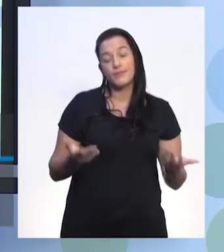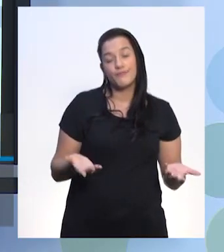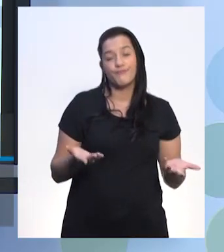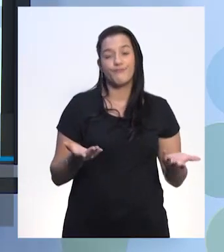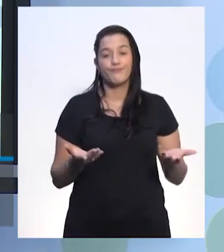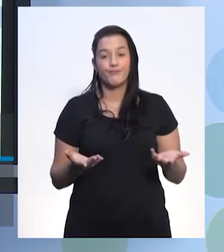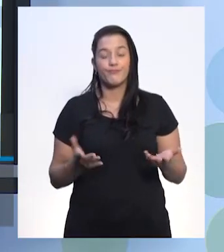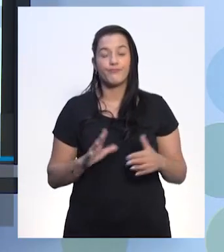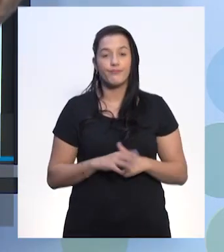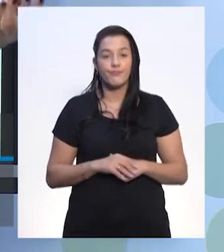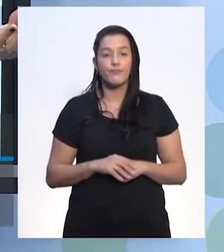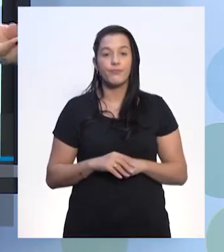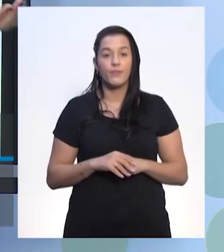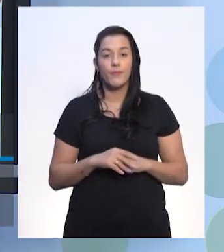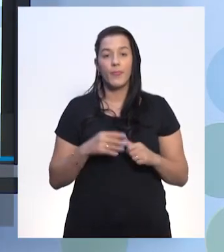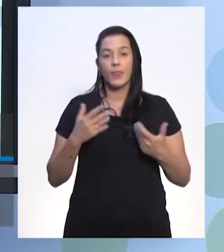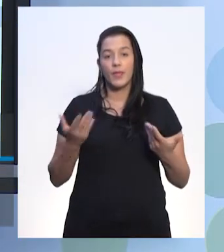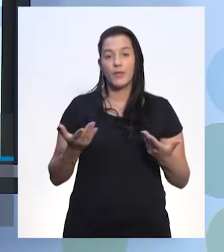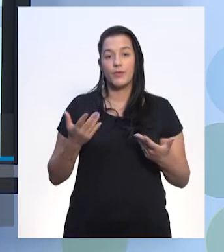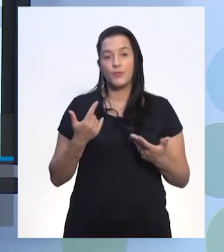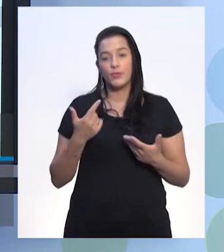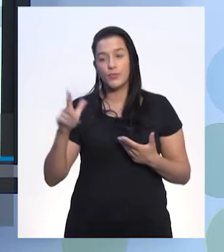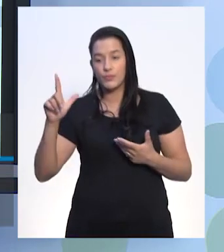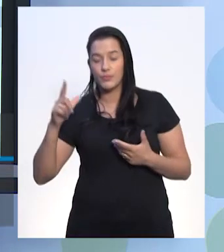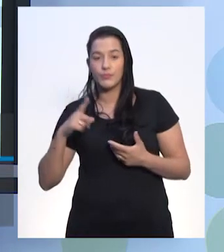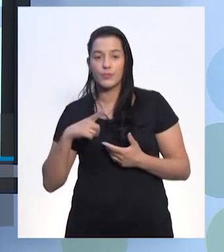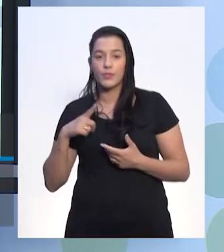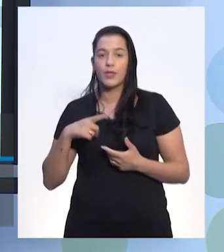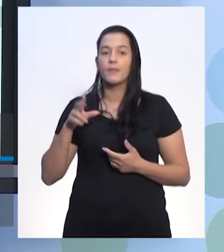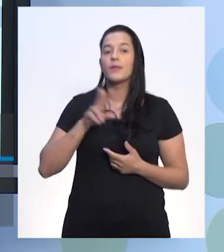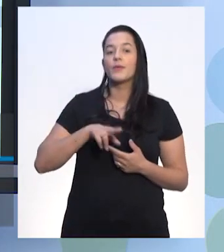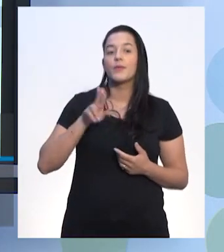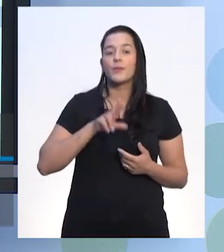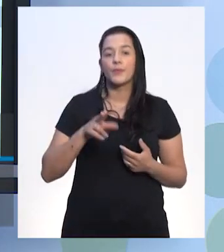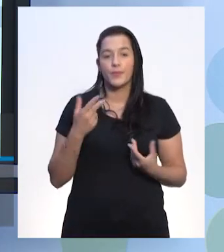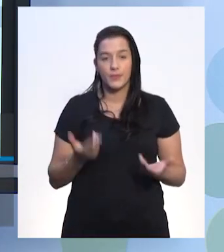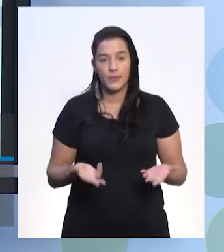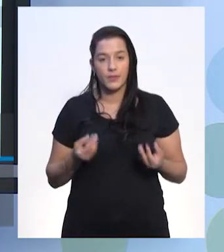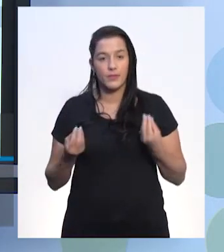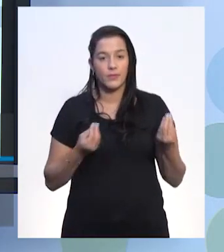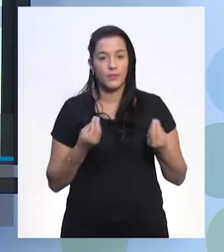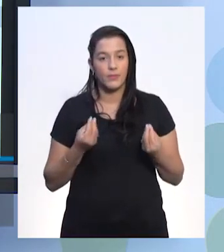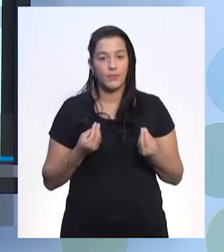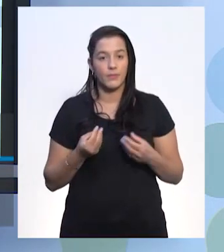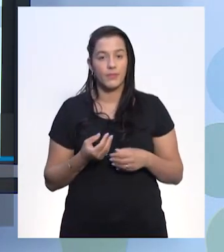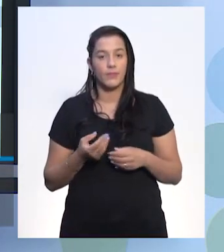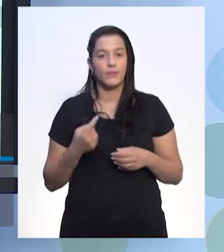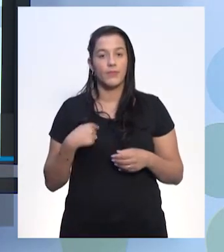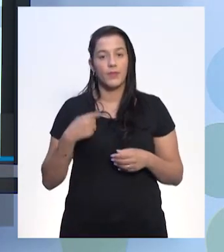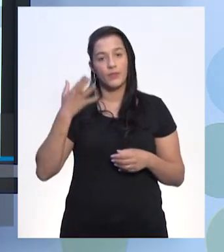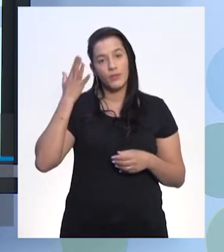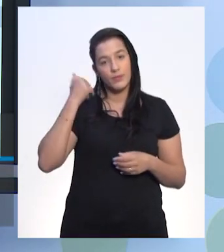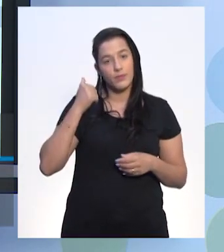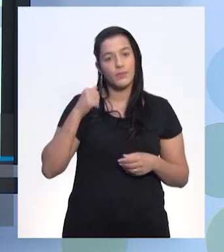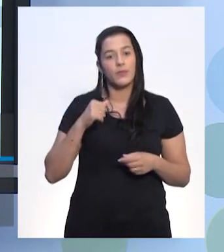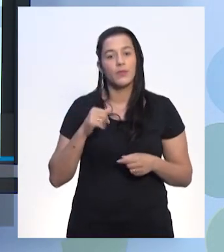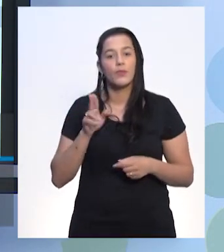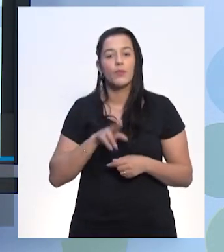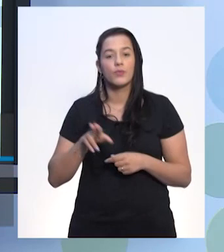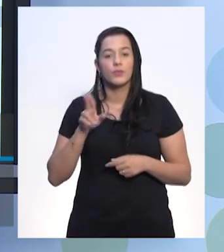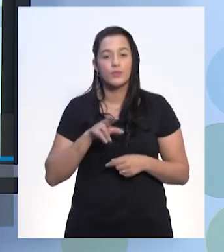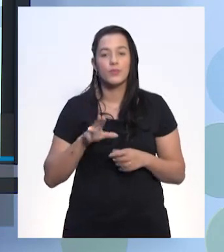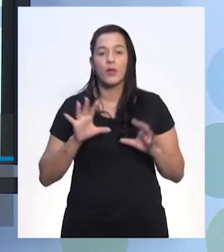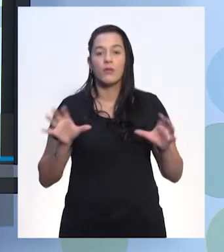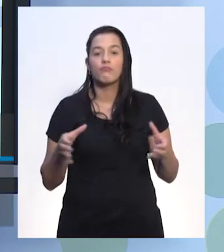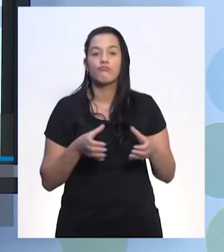Não tomam conta, mas e quem usa? Como que funciona? Né? Eu estou sabendo usar isso? A comunidade